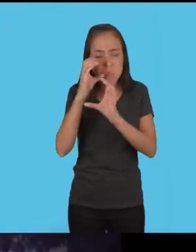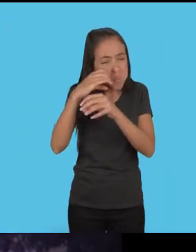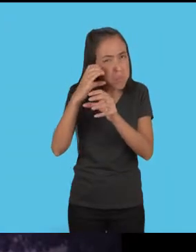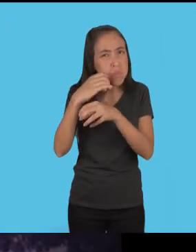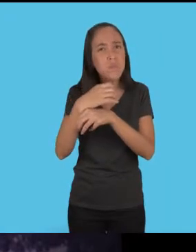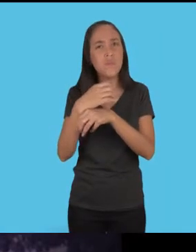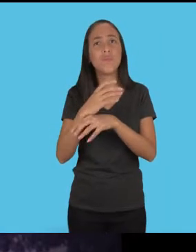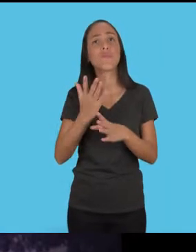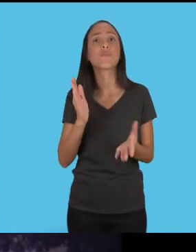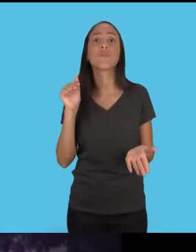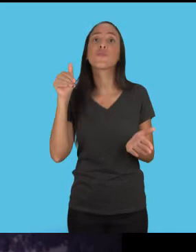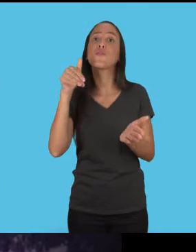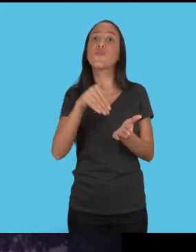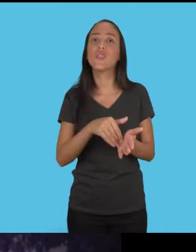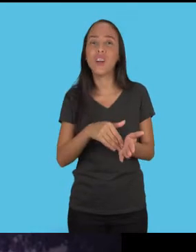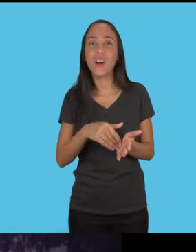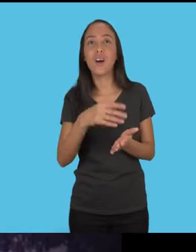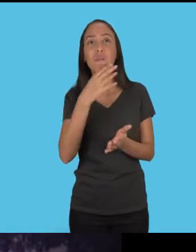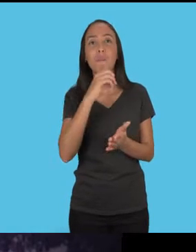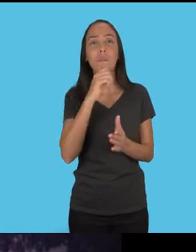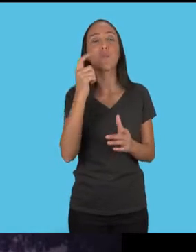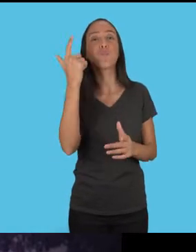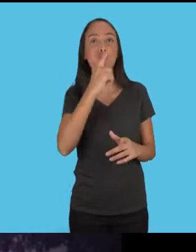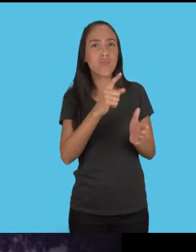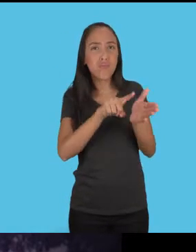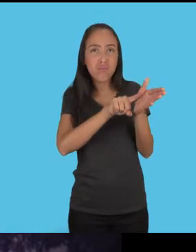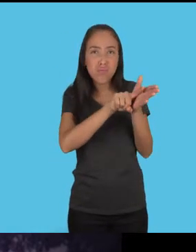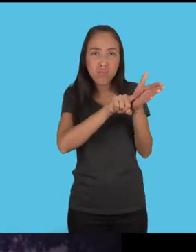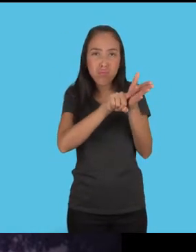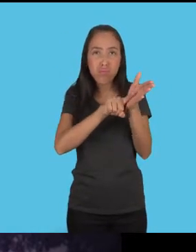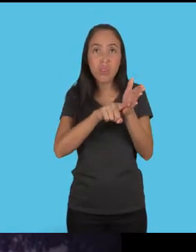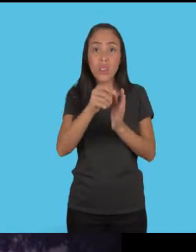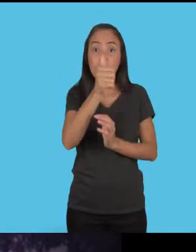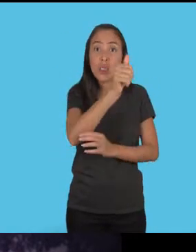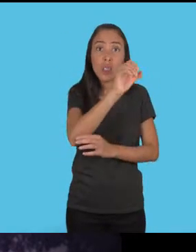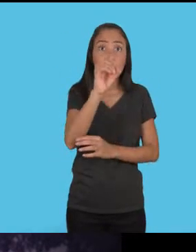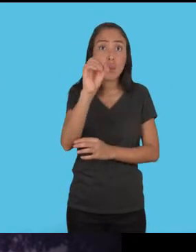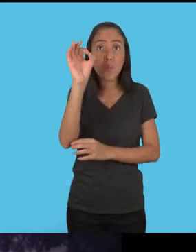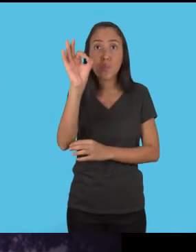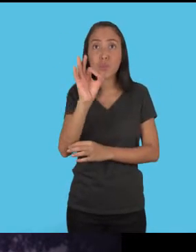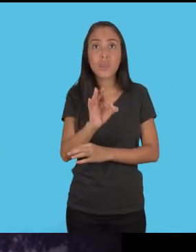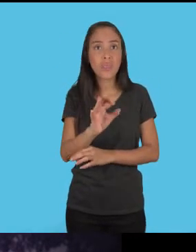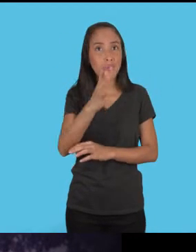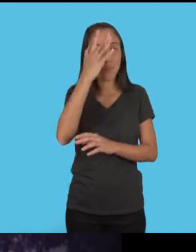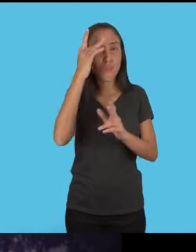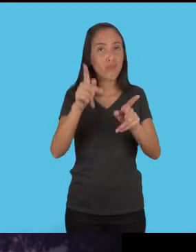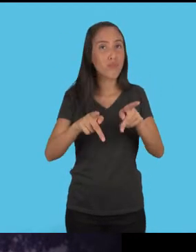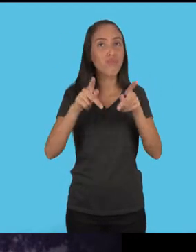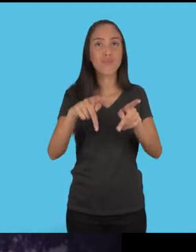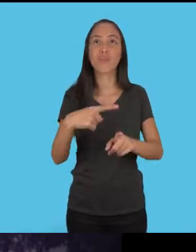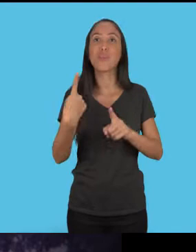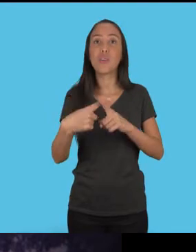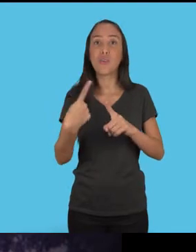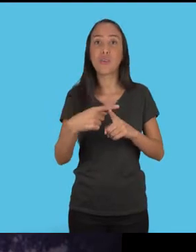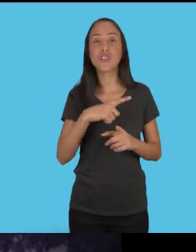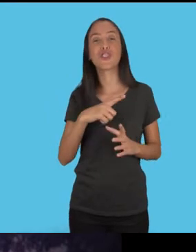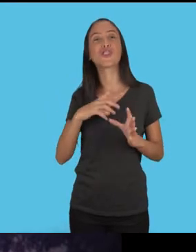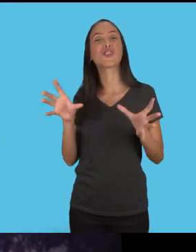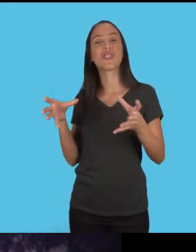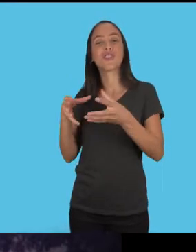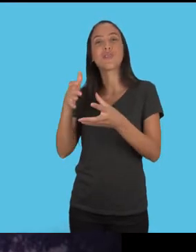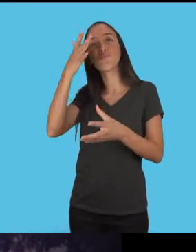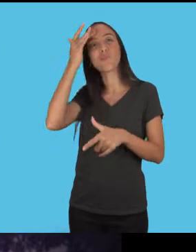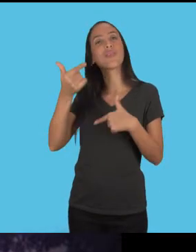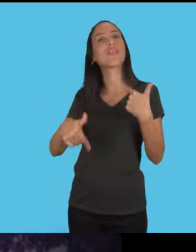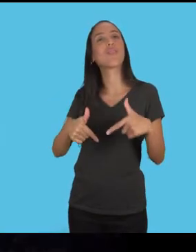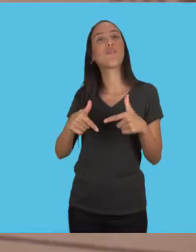No fim, ele conseguiu examinar 100% das populações locais porque ele contava com equipes da